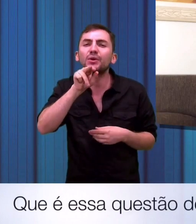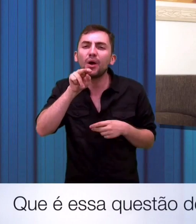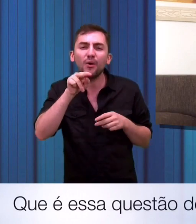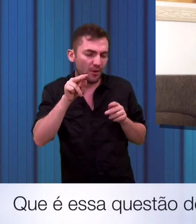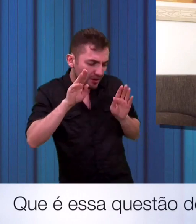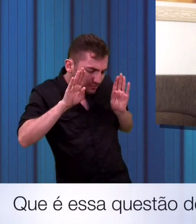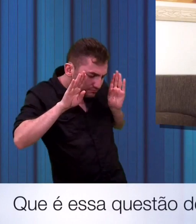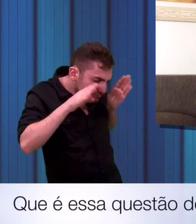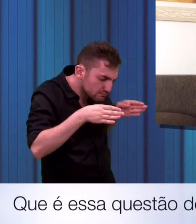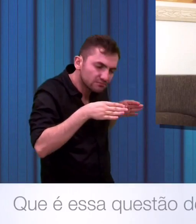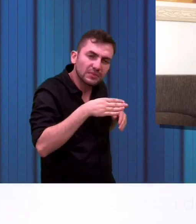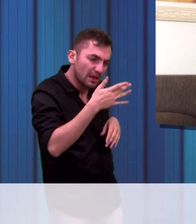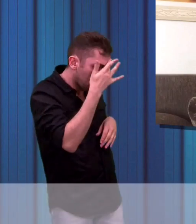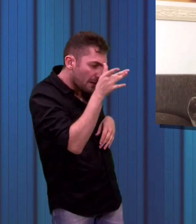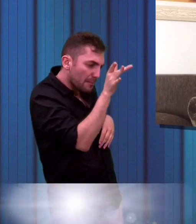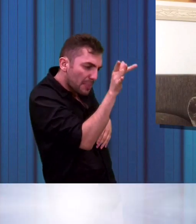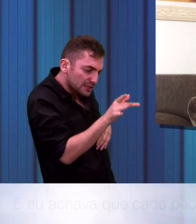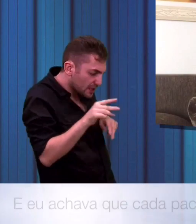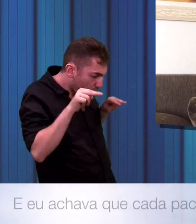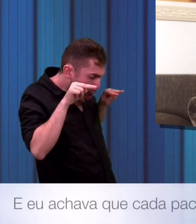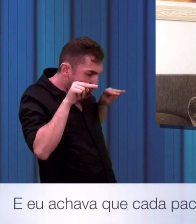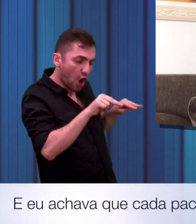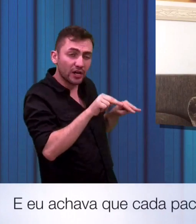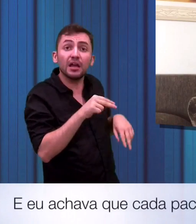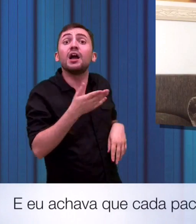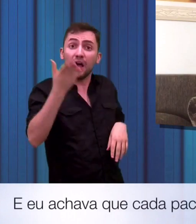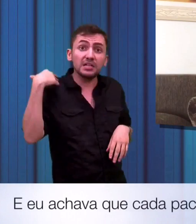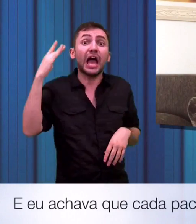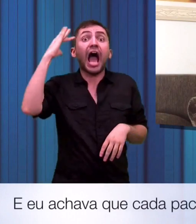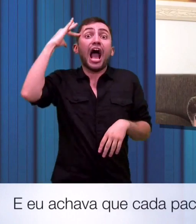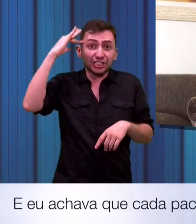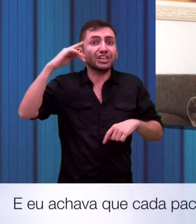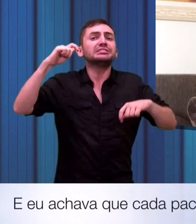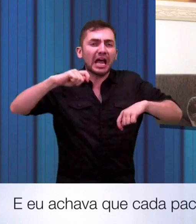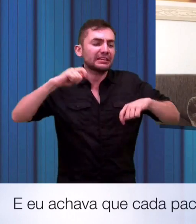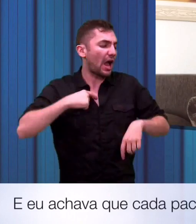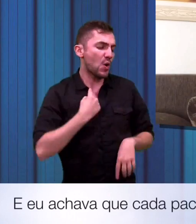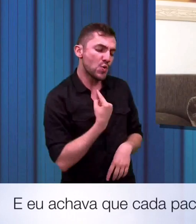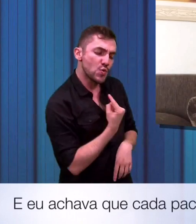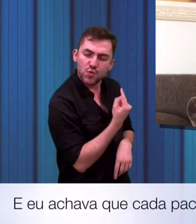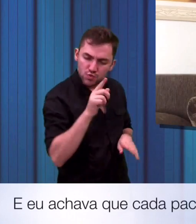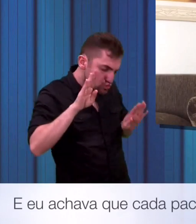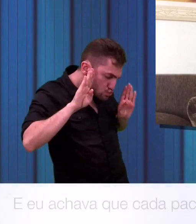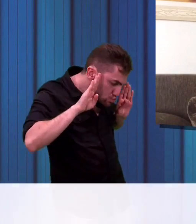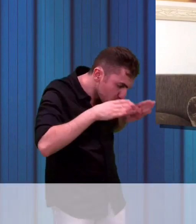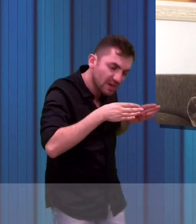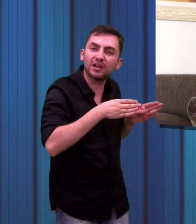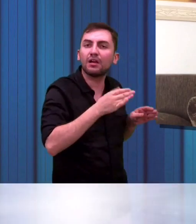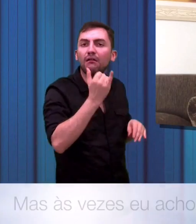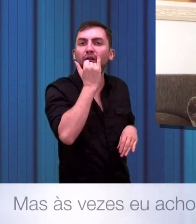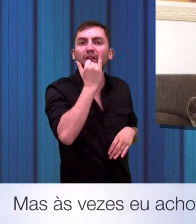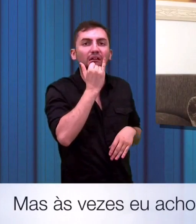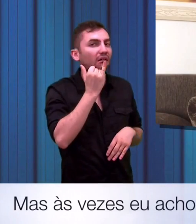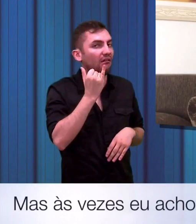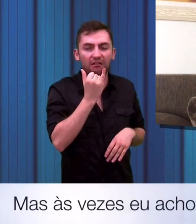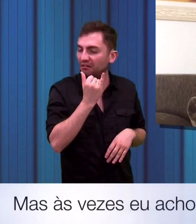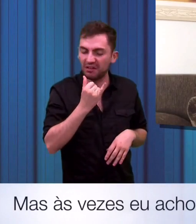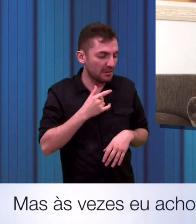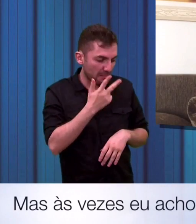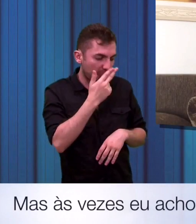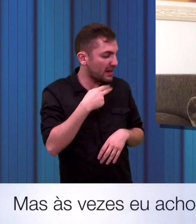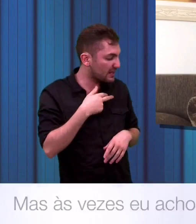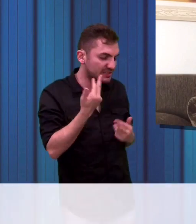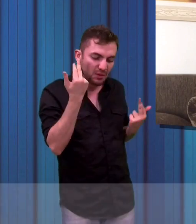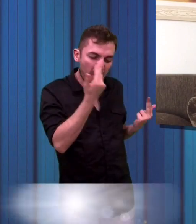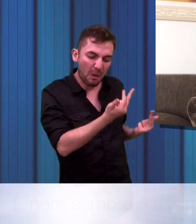do olhar o paciente. E eu achava que cada paciente era olhado unicamente para ele, mas às vezes eu acho